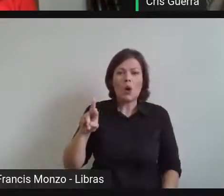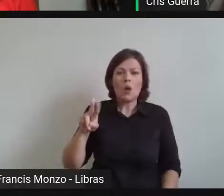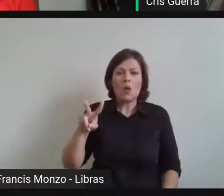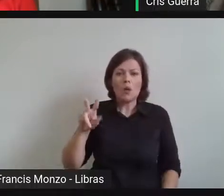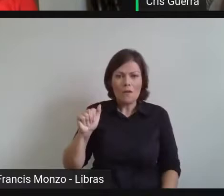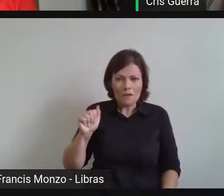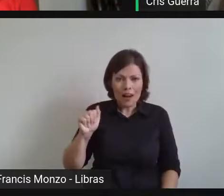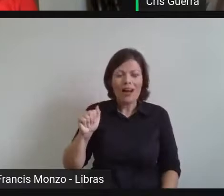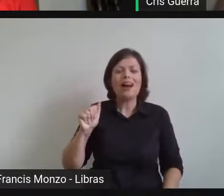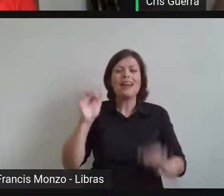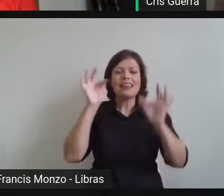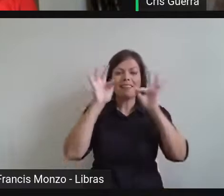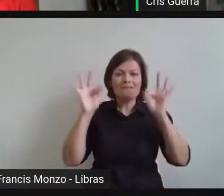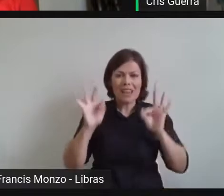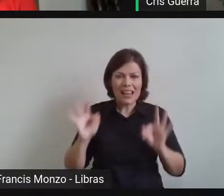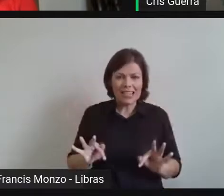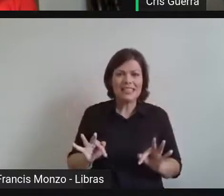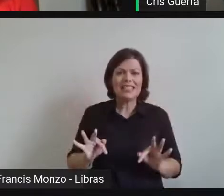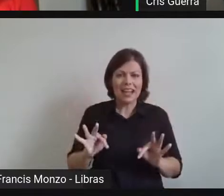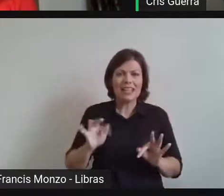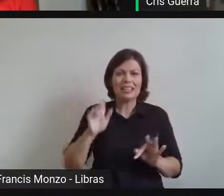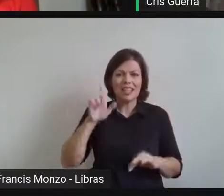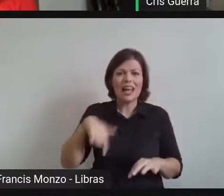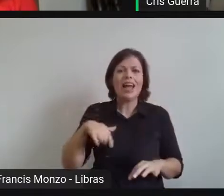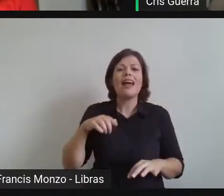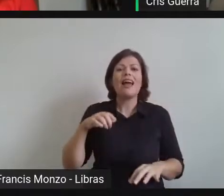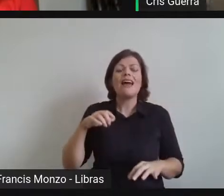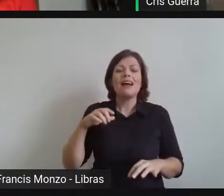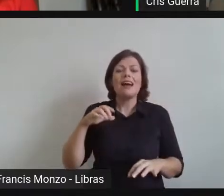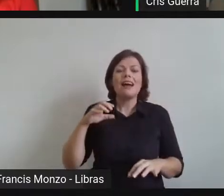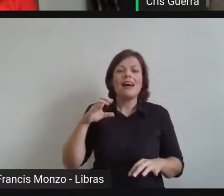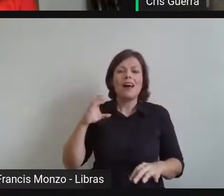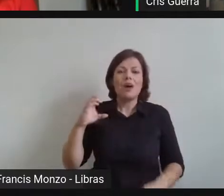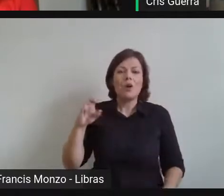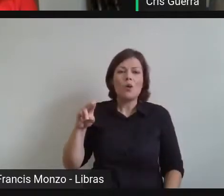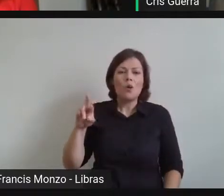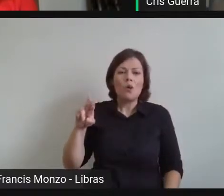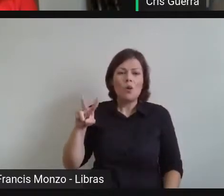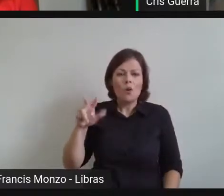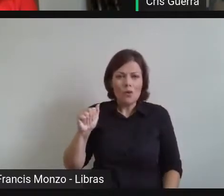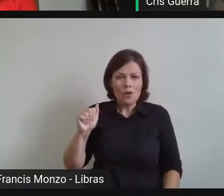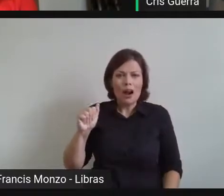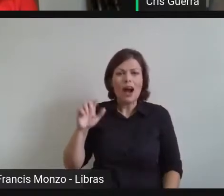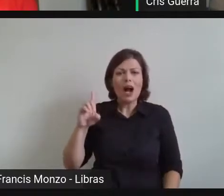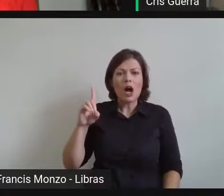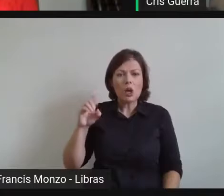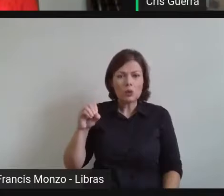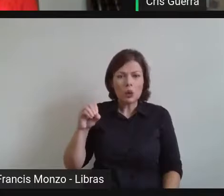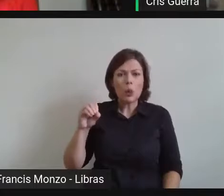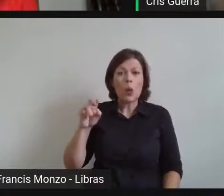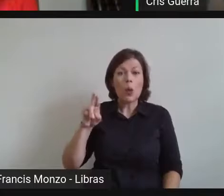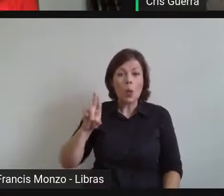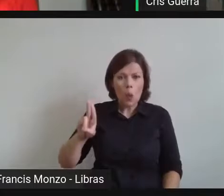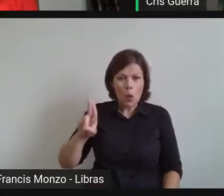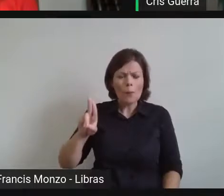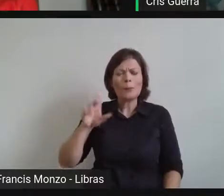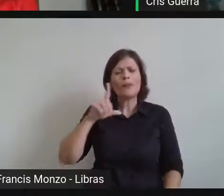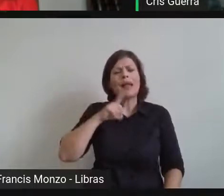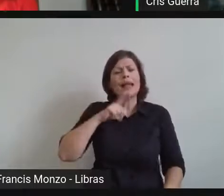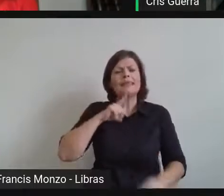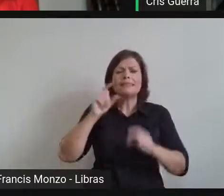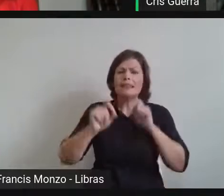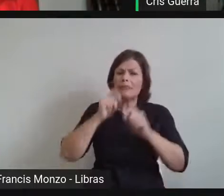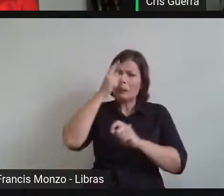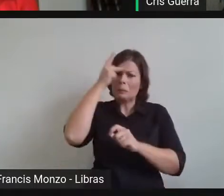é um estudo que eu não sei exatamente quem fez o estudo, é um estudo grande, que fala sobre a felicidade das